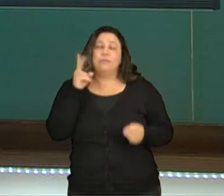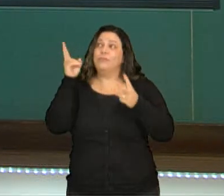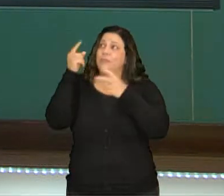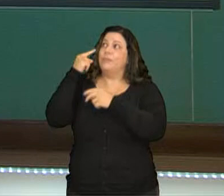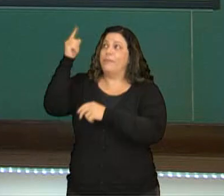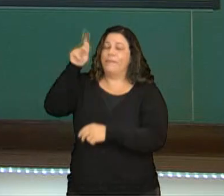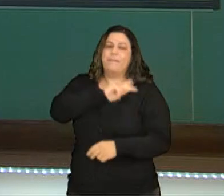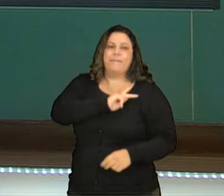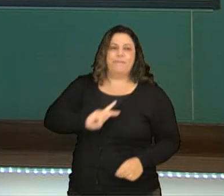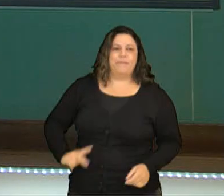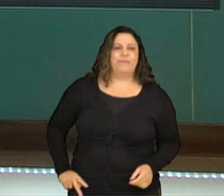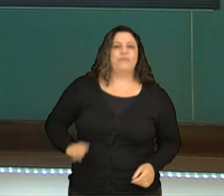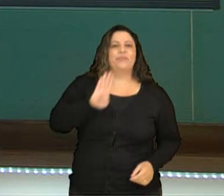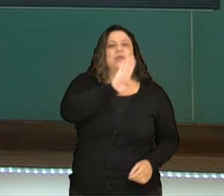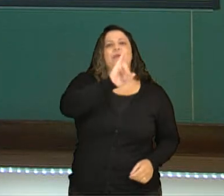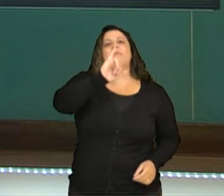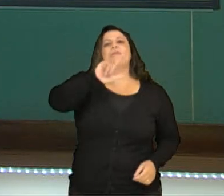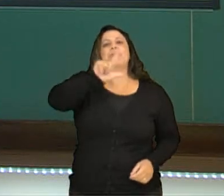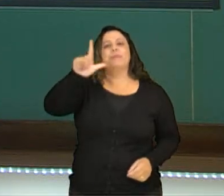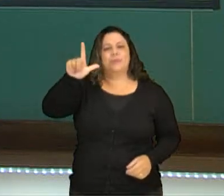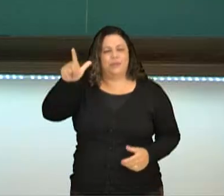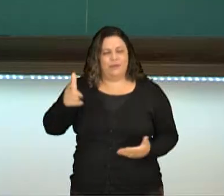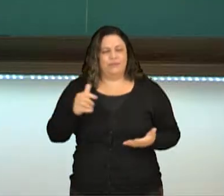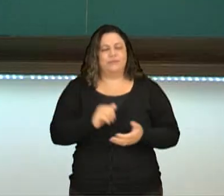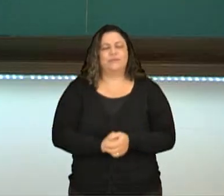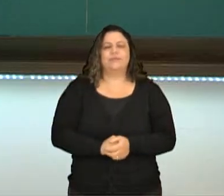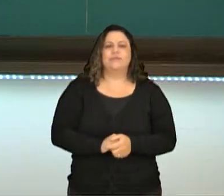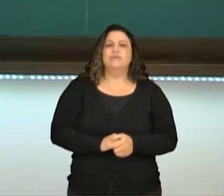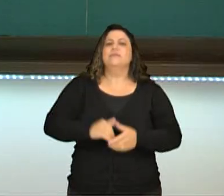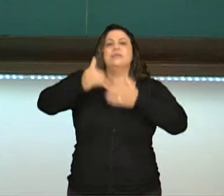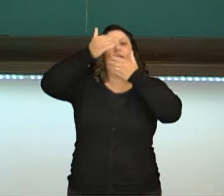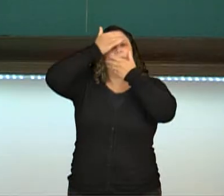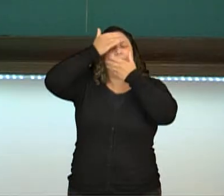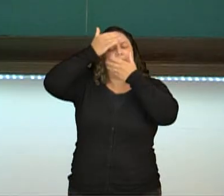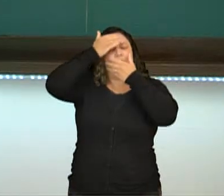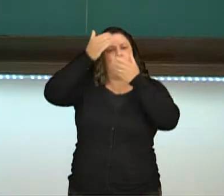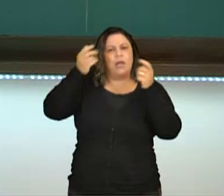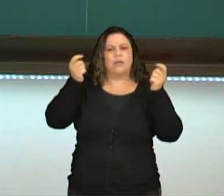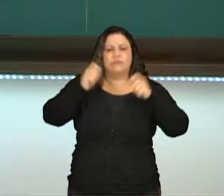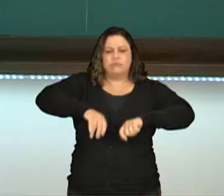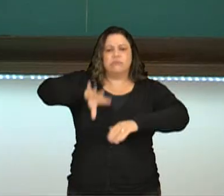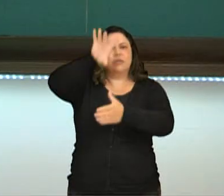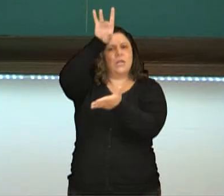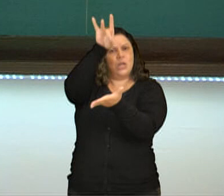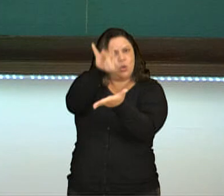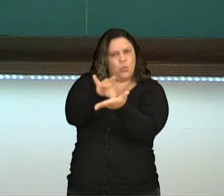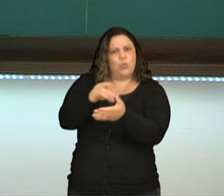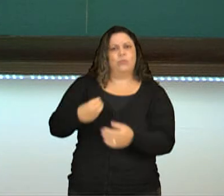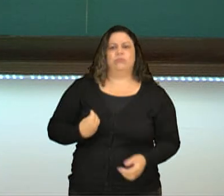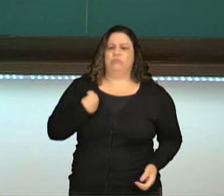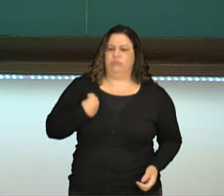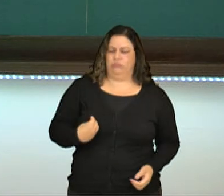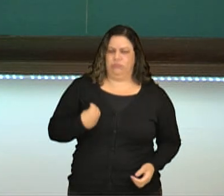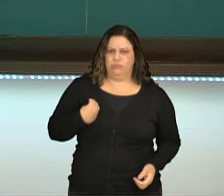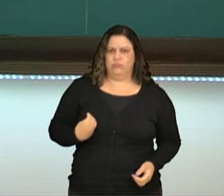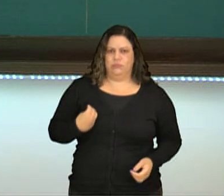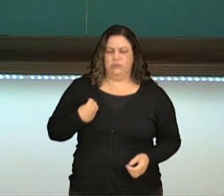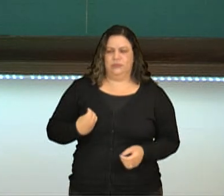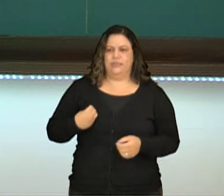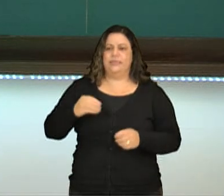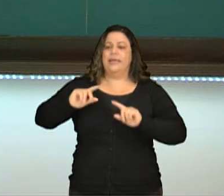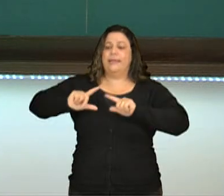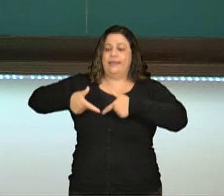Unidos, o Bill Clinton. Os palestinos, por esse acordo, reconheciam a existência de Israel